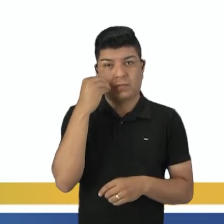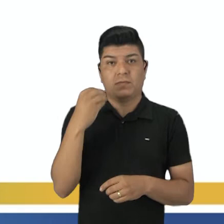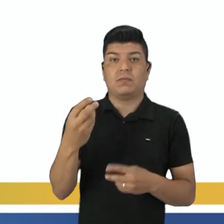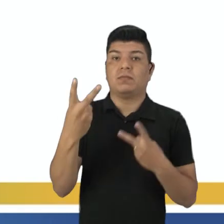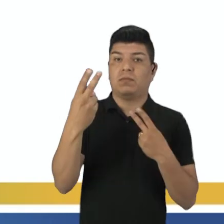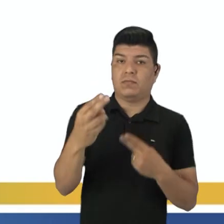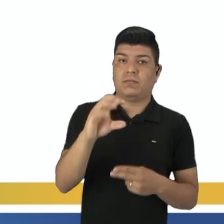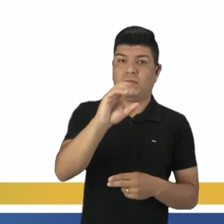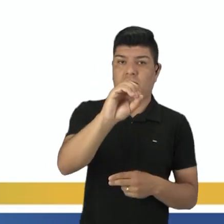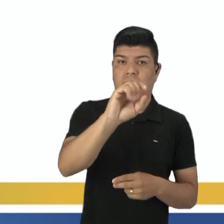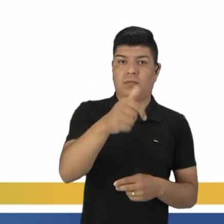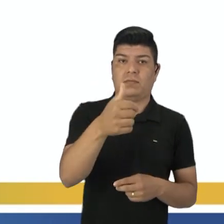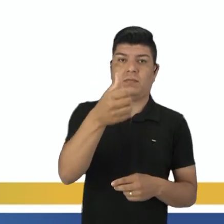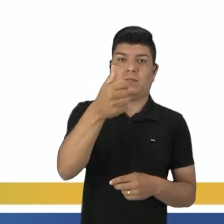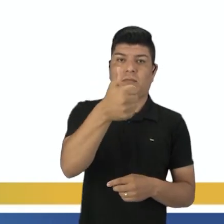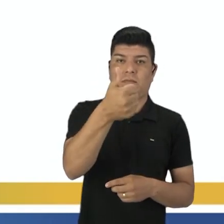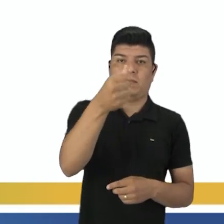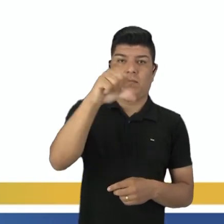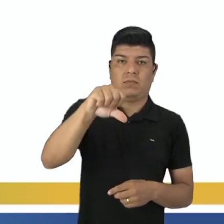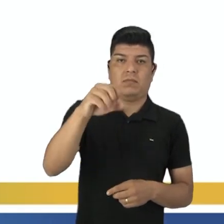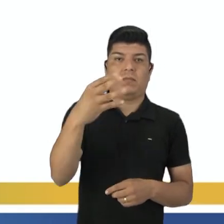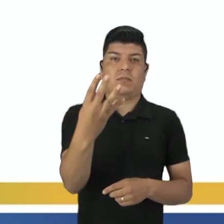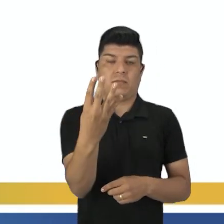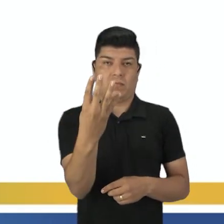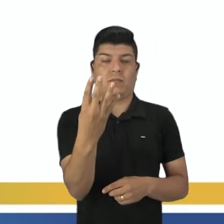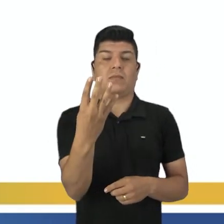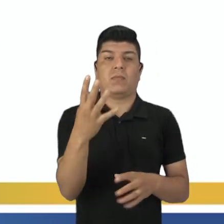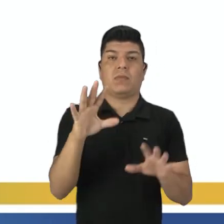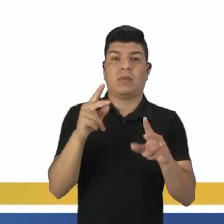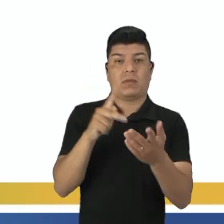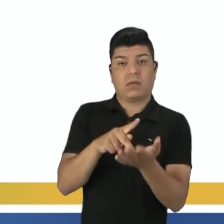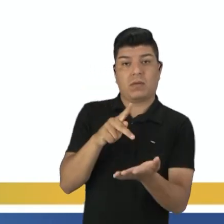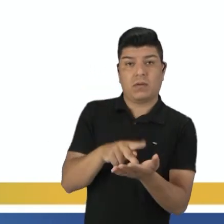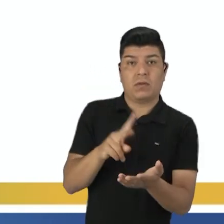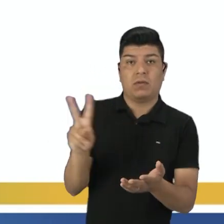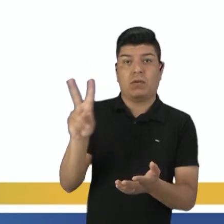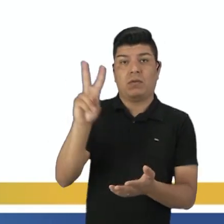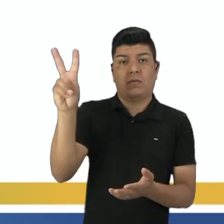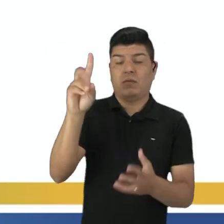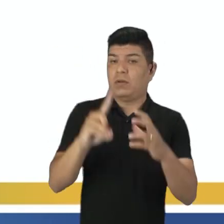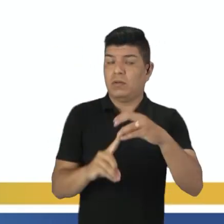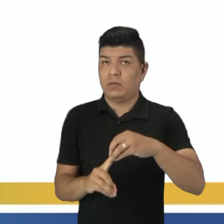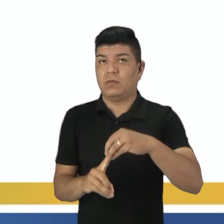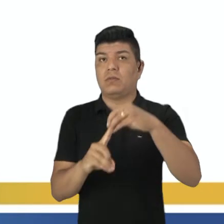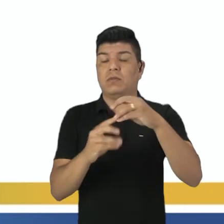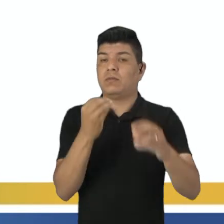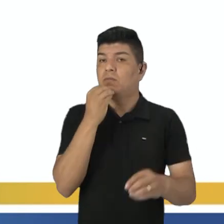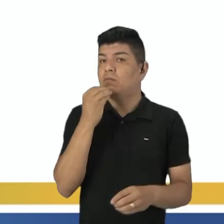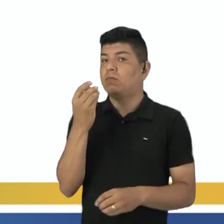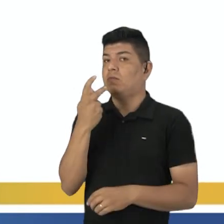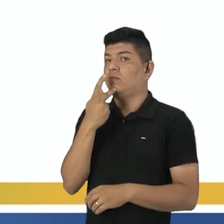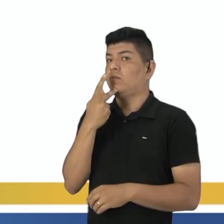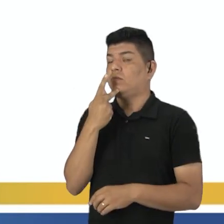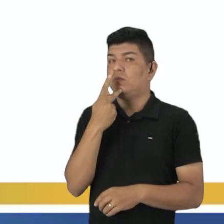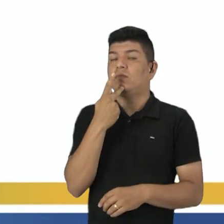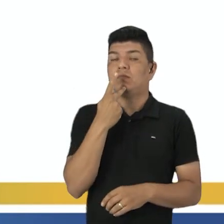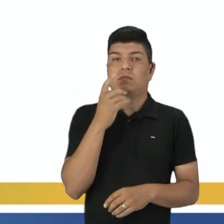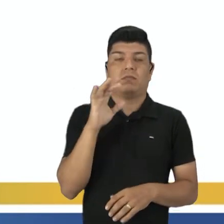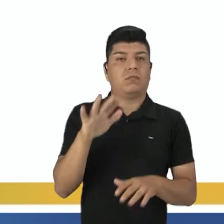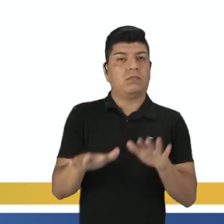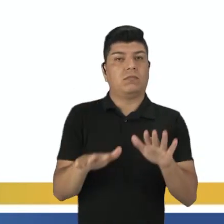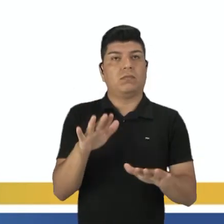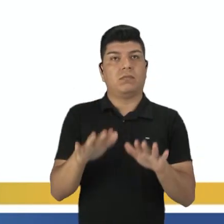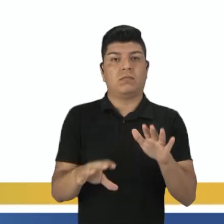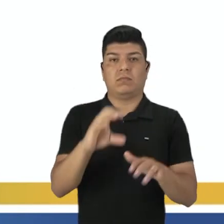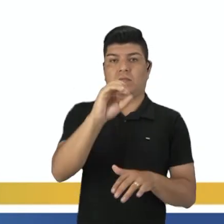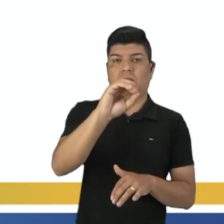de 0,194. Na realidade, o valor real dessa probabilidade é de